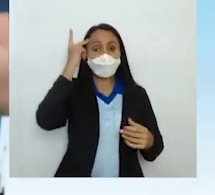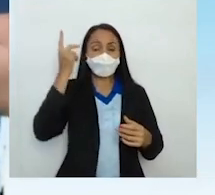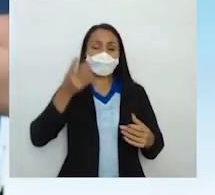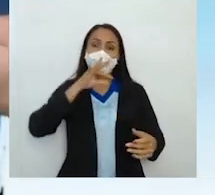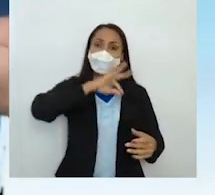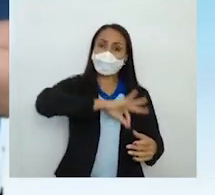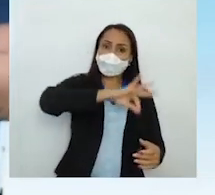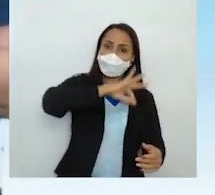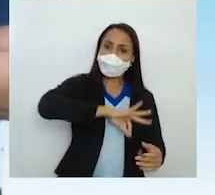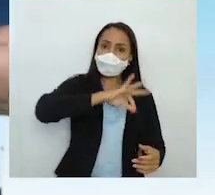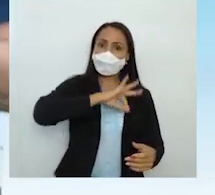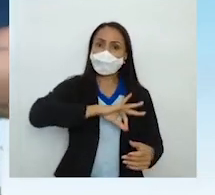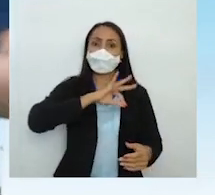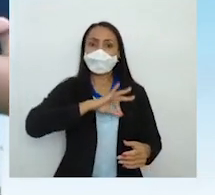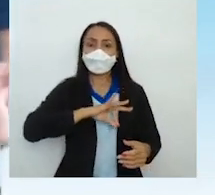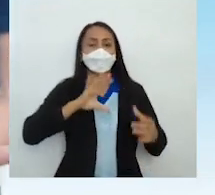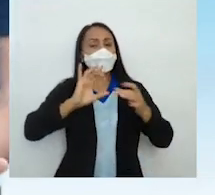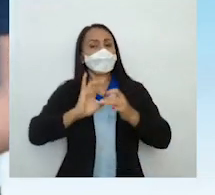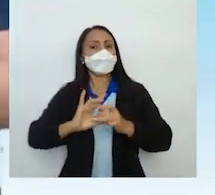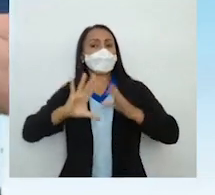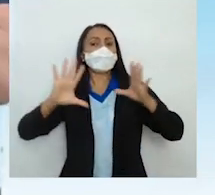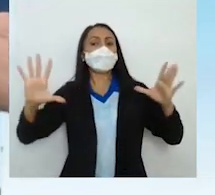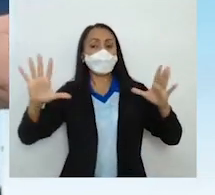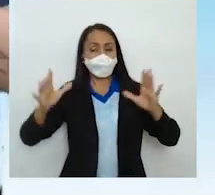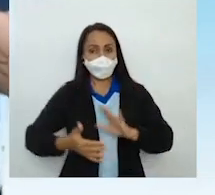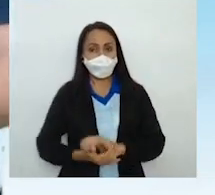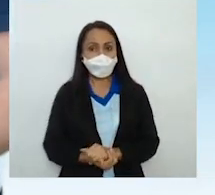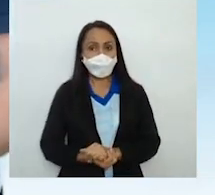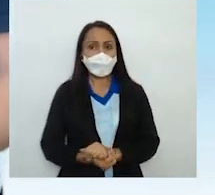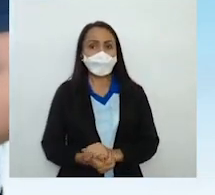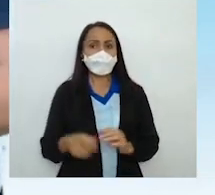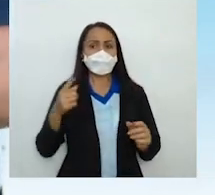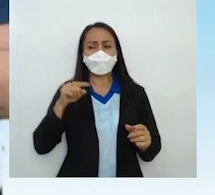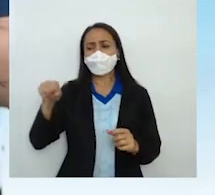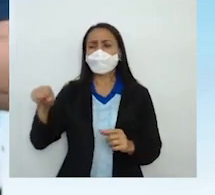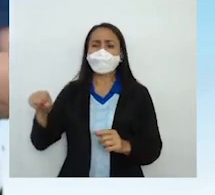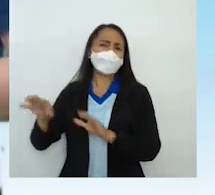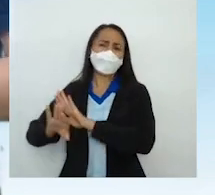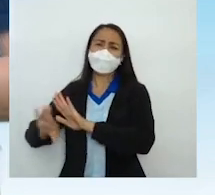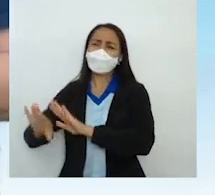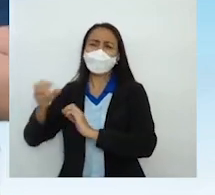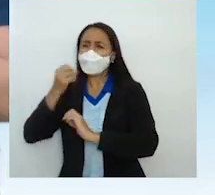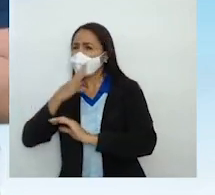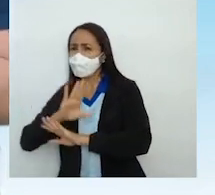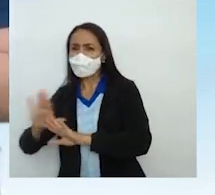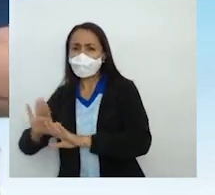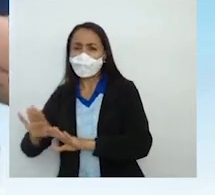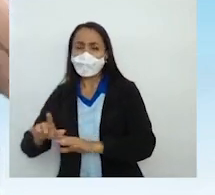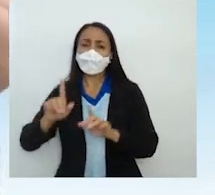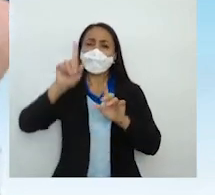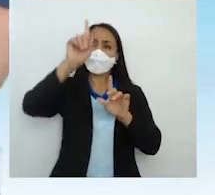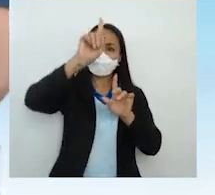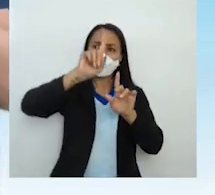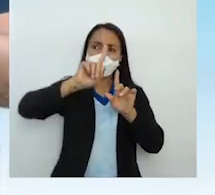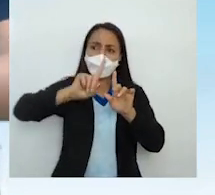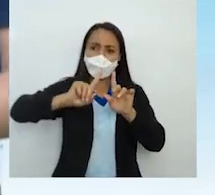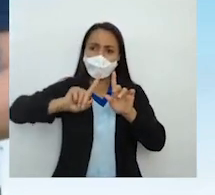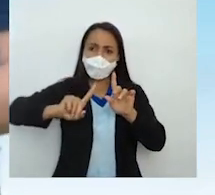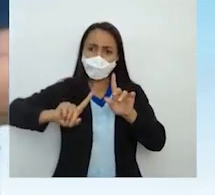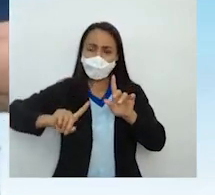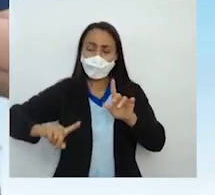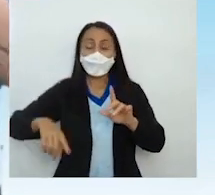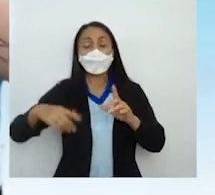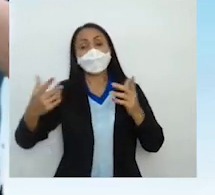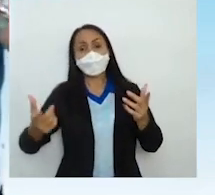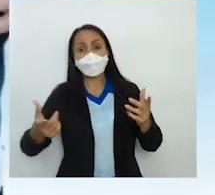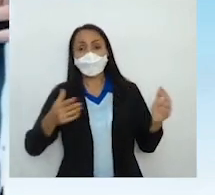entendeu? Então, assim, o próprio Adam Smith já tinha dito que não vale a pena, né? E aí começou o declínio e tal, e aí vieram as leis aqui no Brasil,